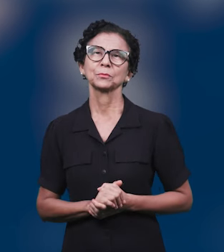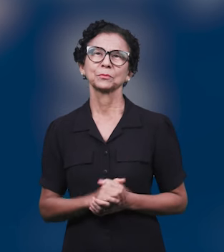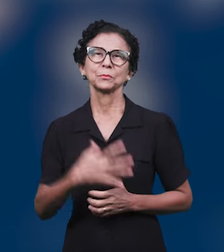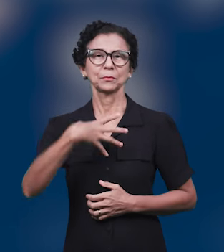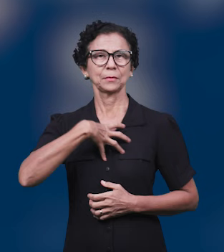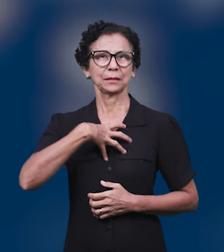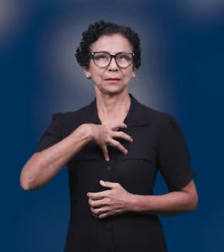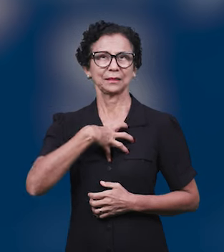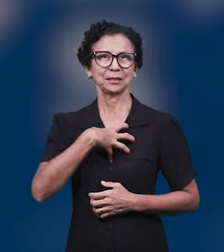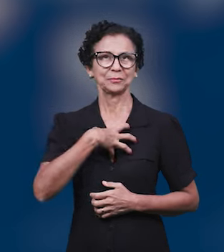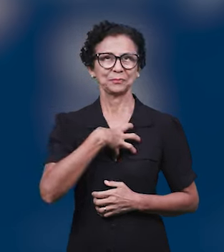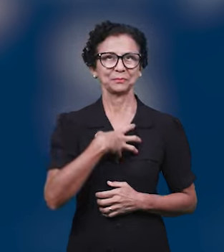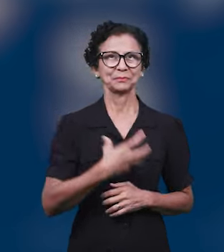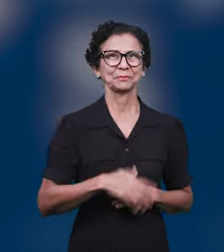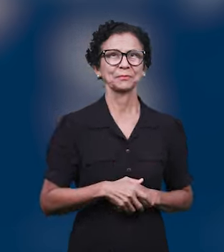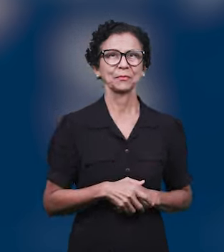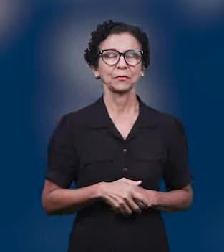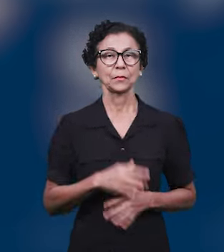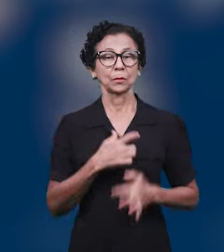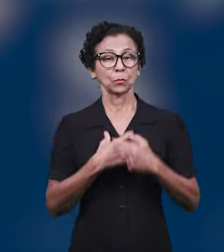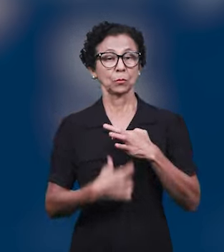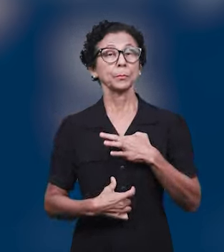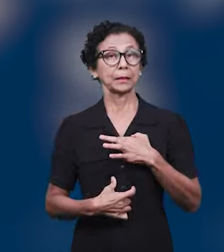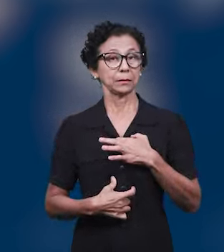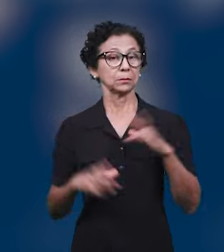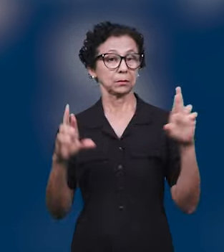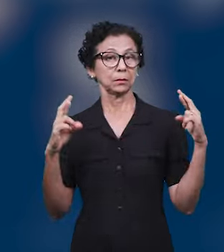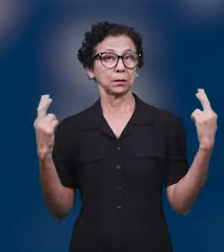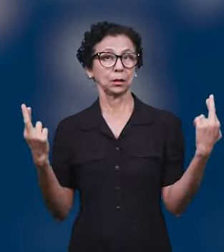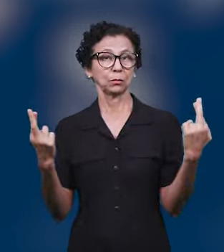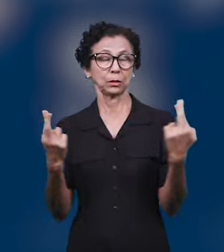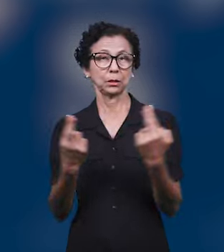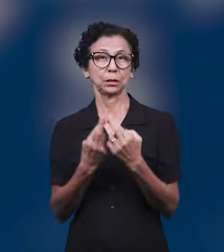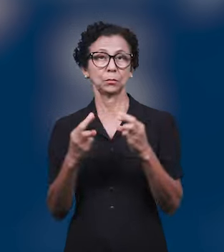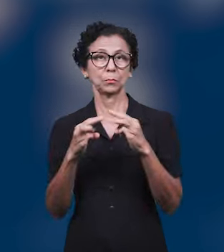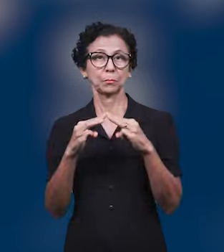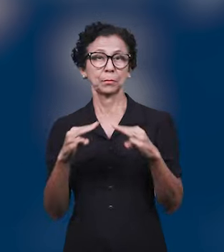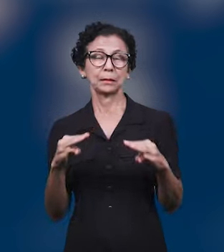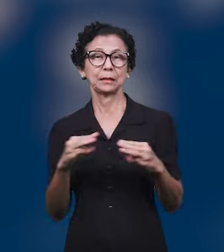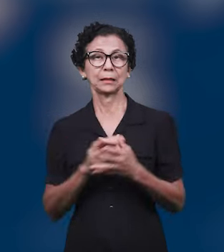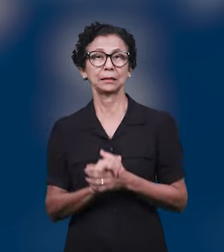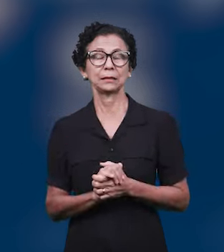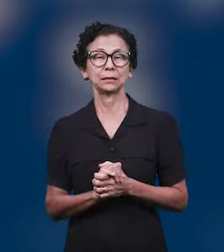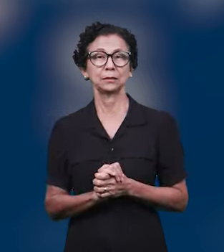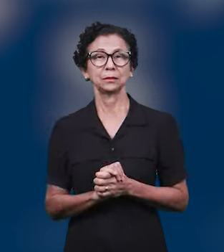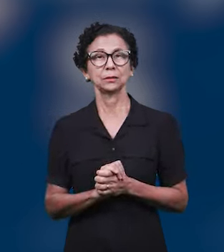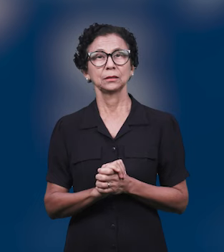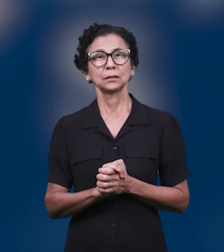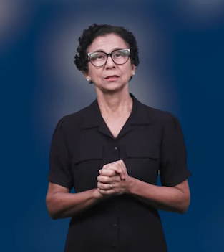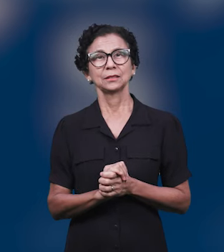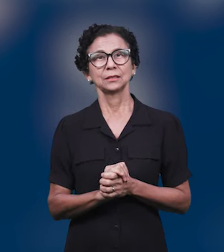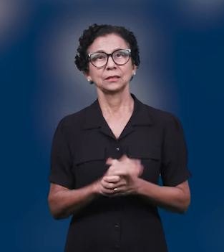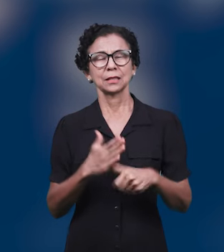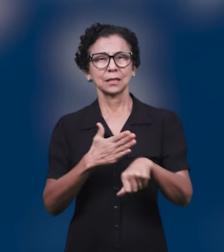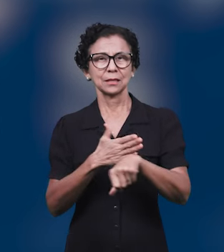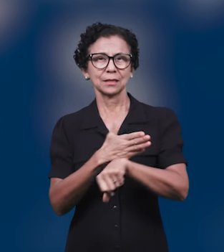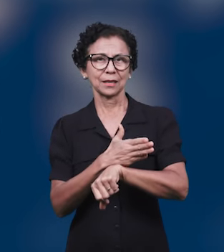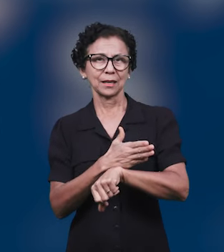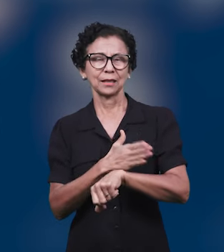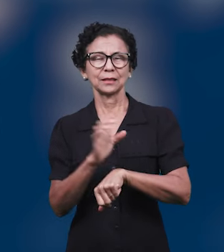Nós tivemos ali uma reunião de obreiros e esposas, olha aí na foto, em Conselheiro Pena, Minas Gerais. Um abraço aos irmãos de Conselheiro